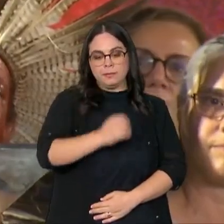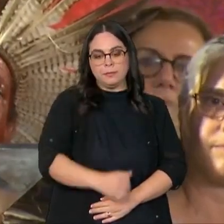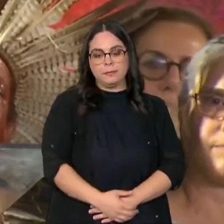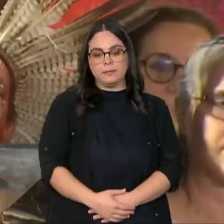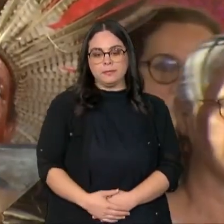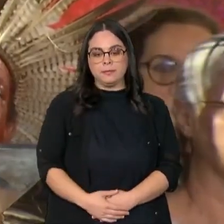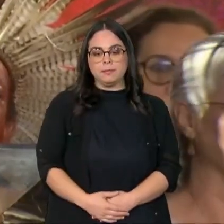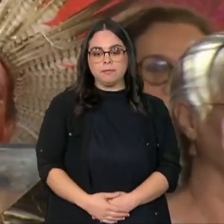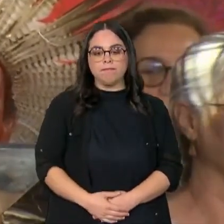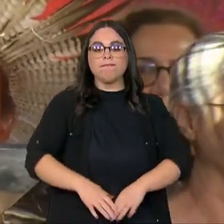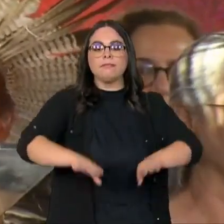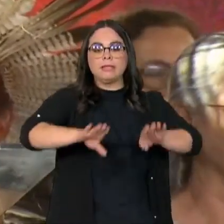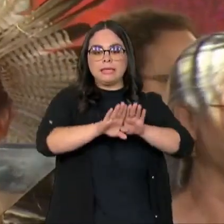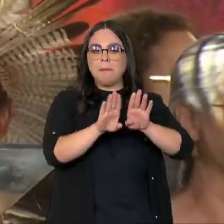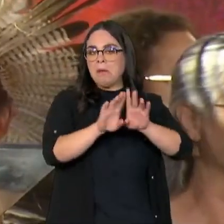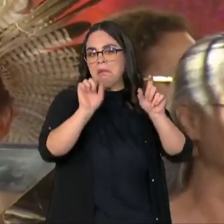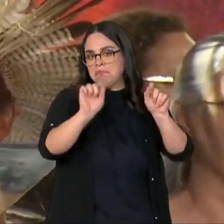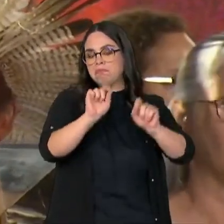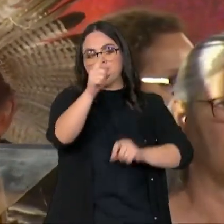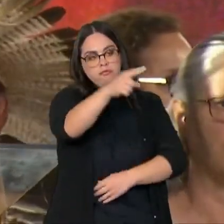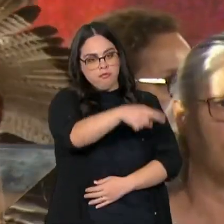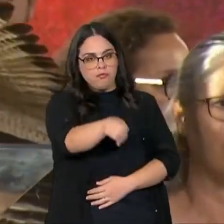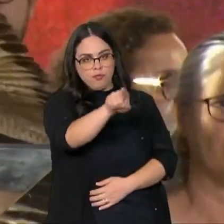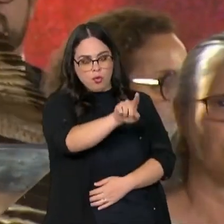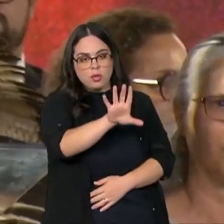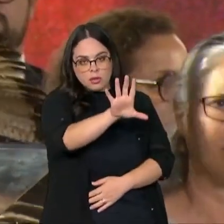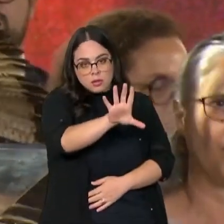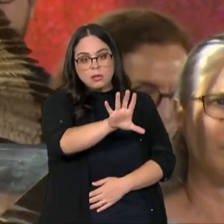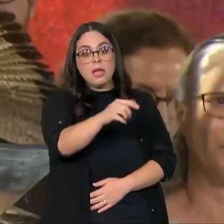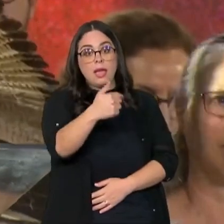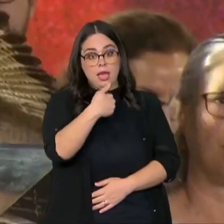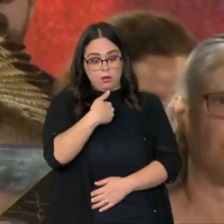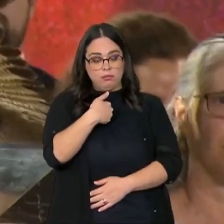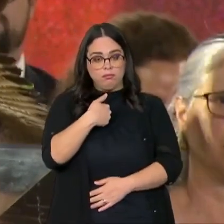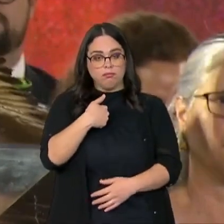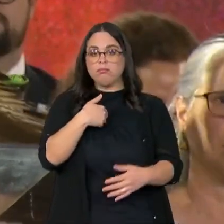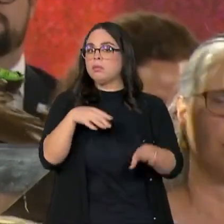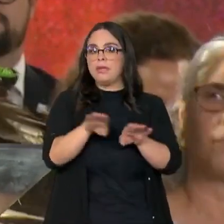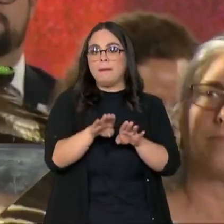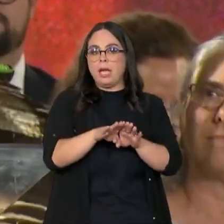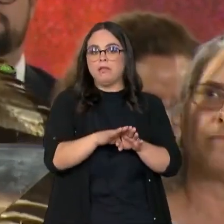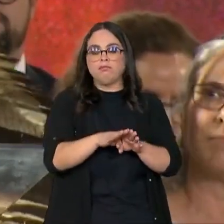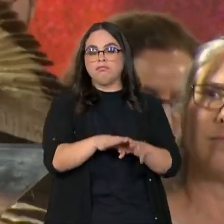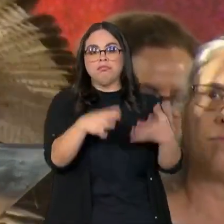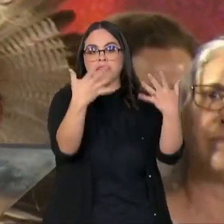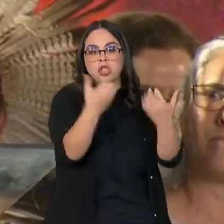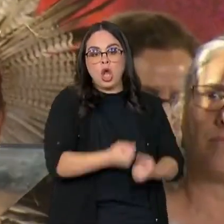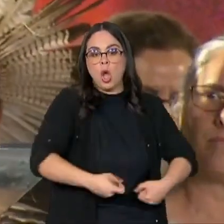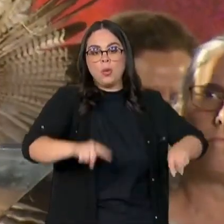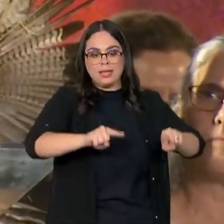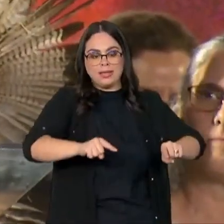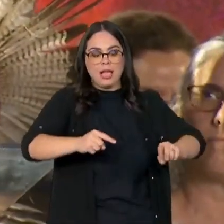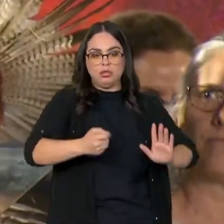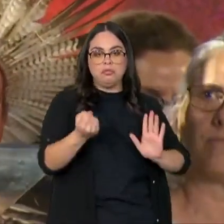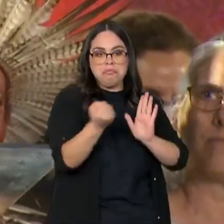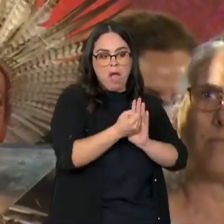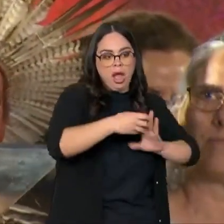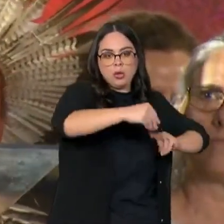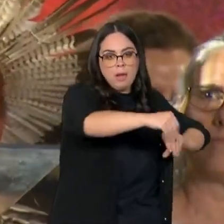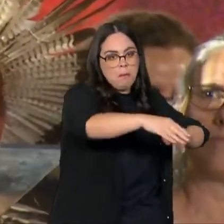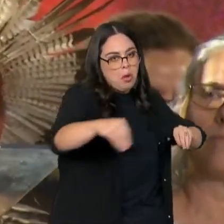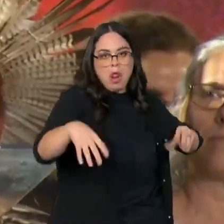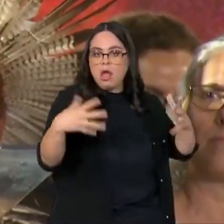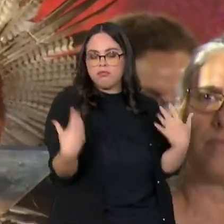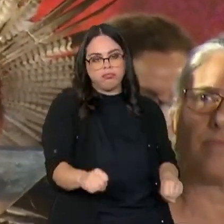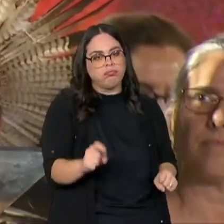Da mesma forma que vocês, eu também sou contra a tese do marco temporal.